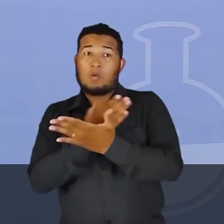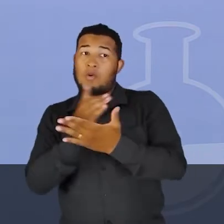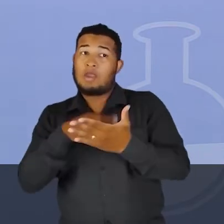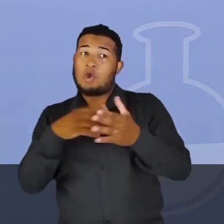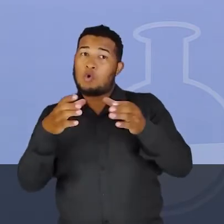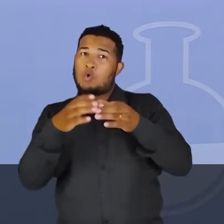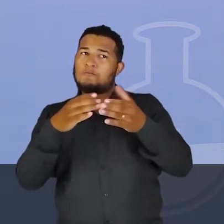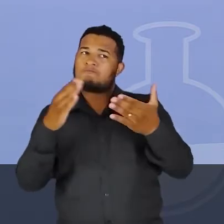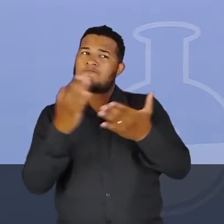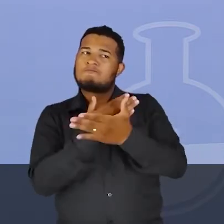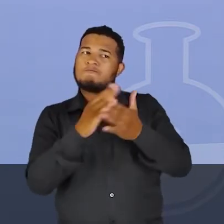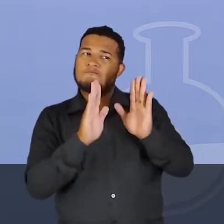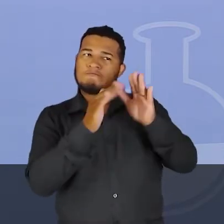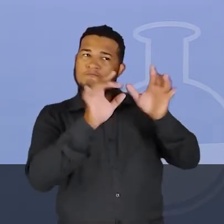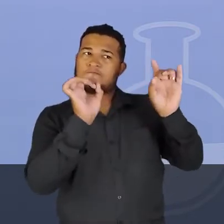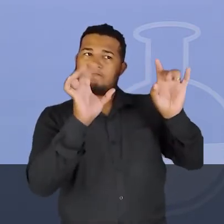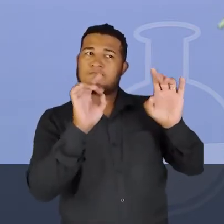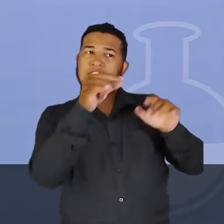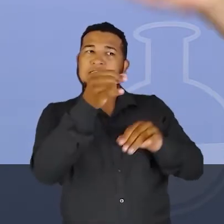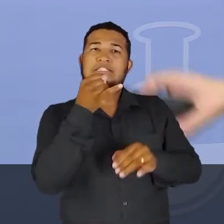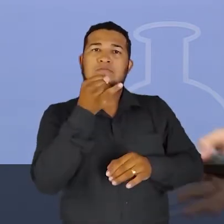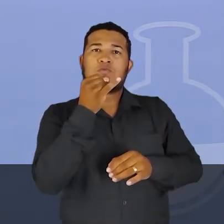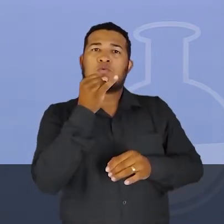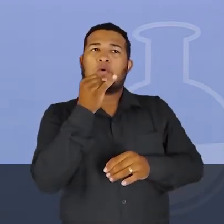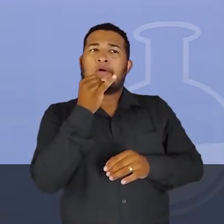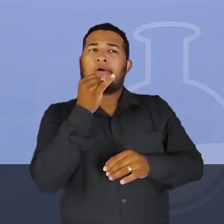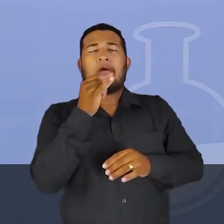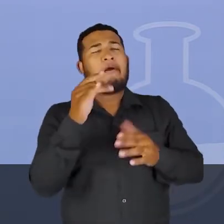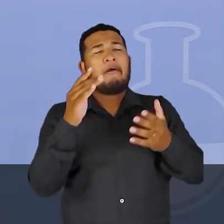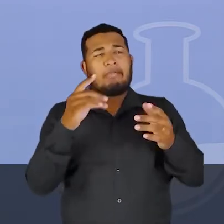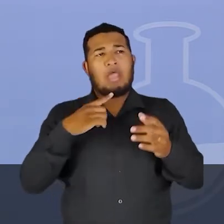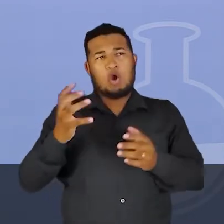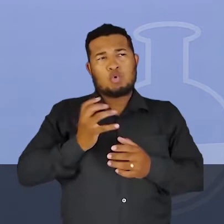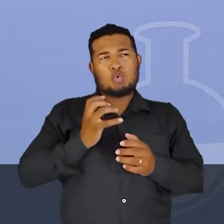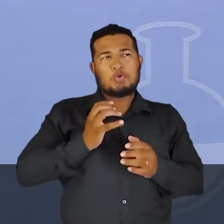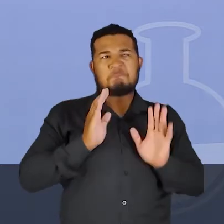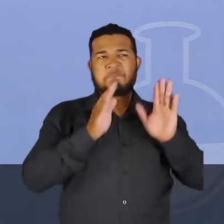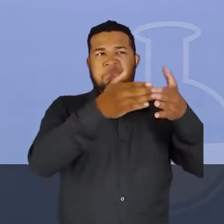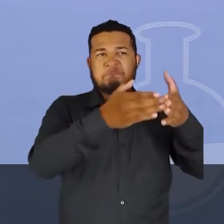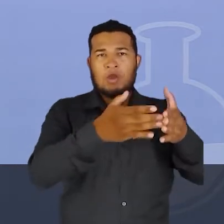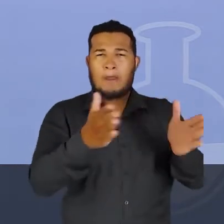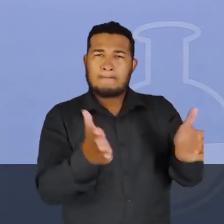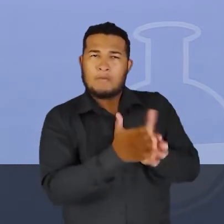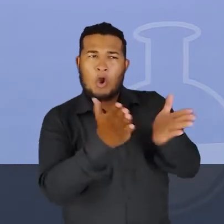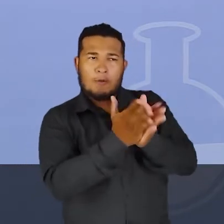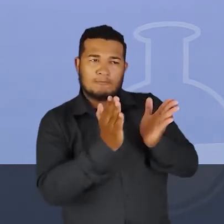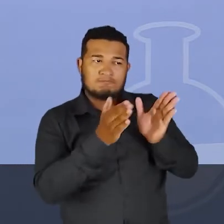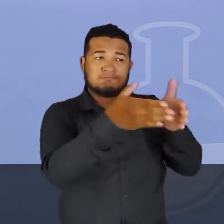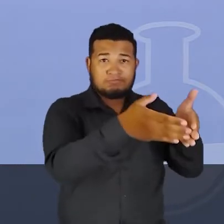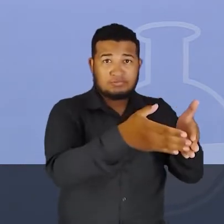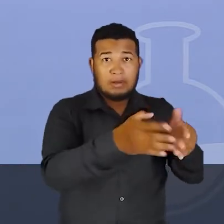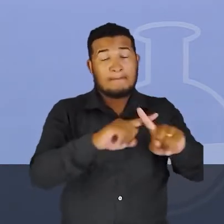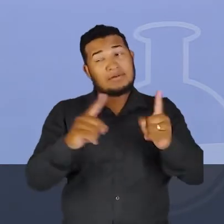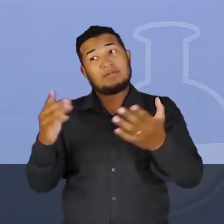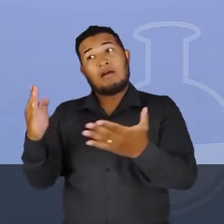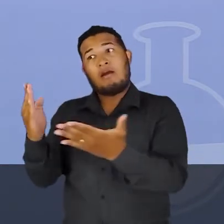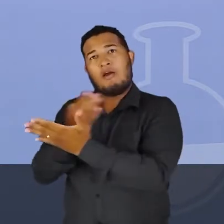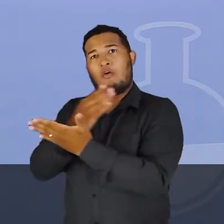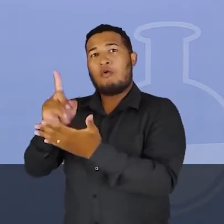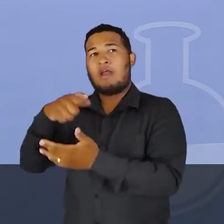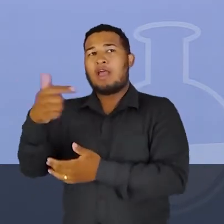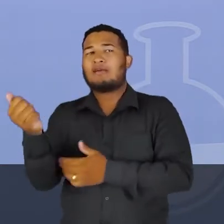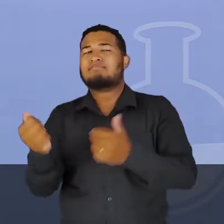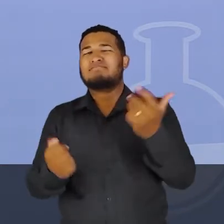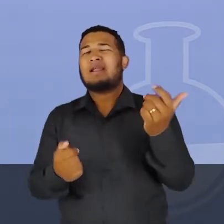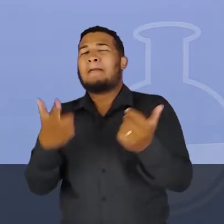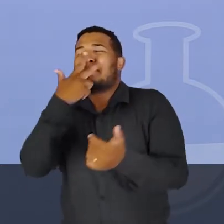determinada classe social e vai ter um movimento que vai transcender isso. Tem questões que vão para além das questões materiais. Vamos dar um exemplo. Quando a